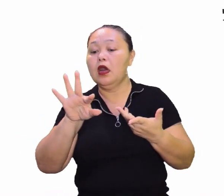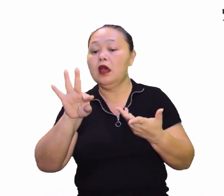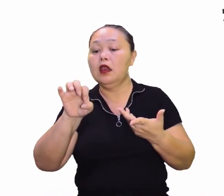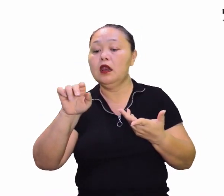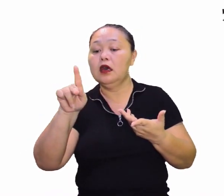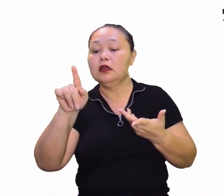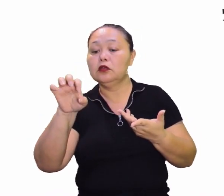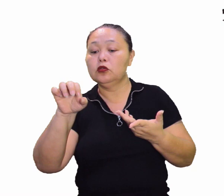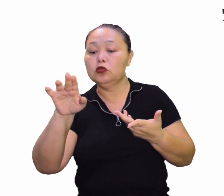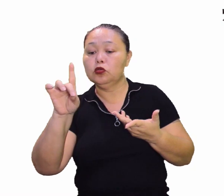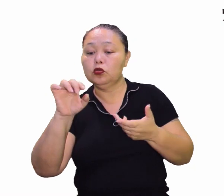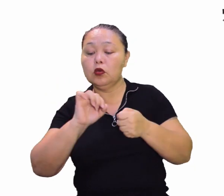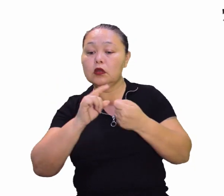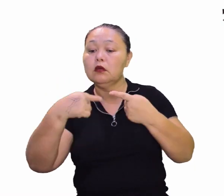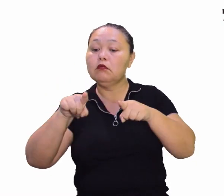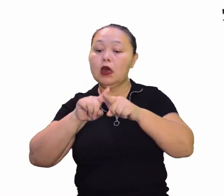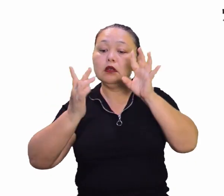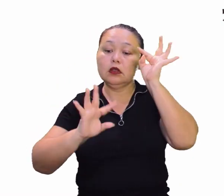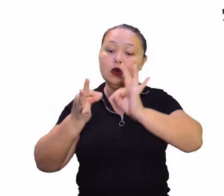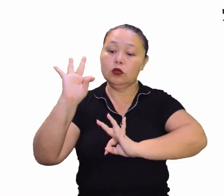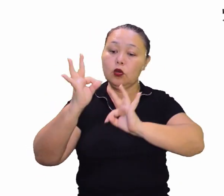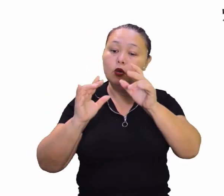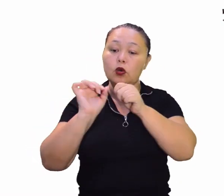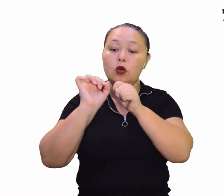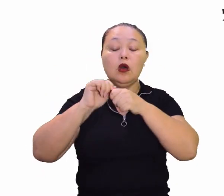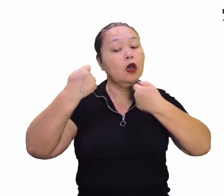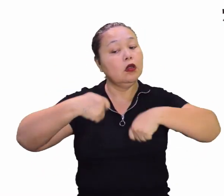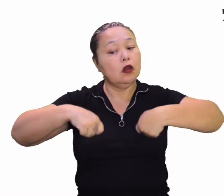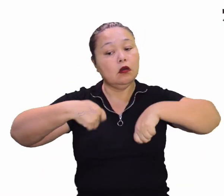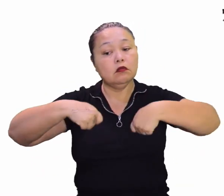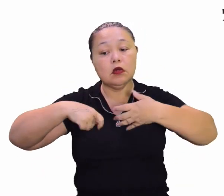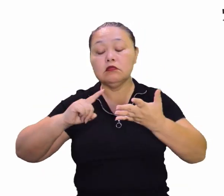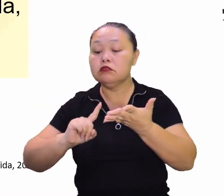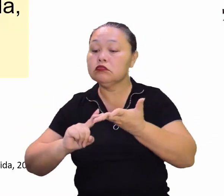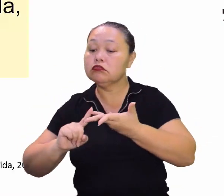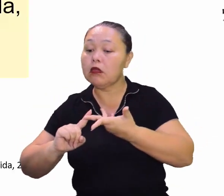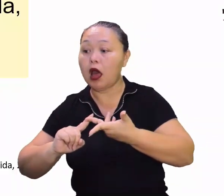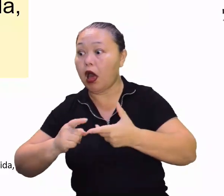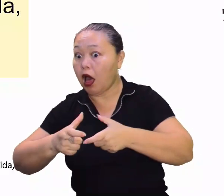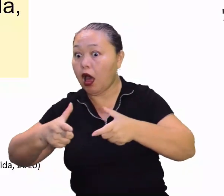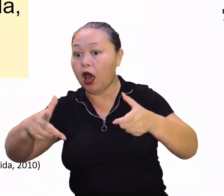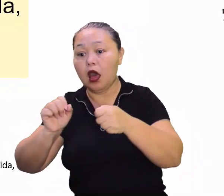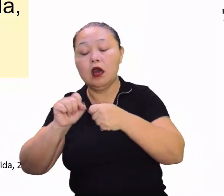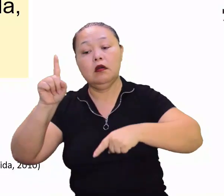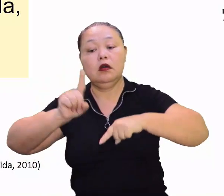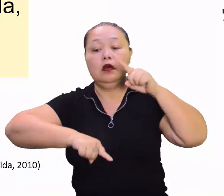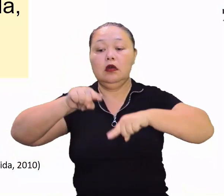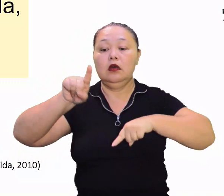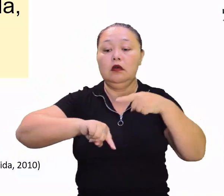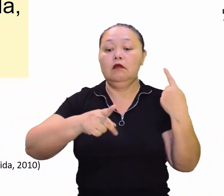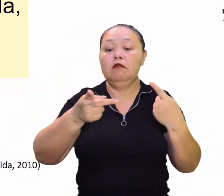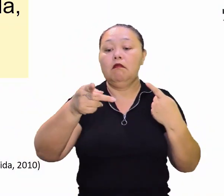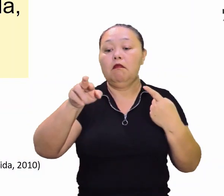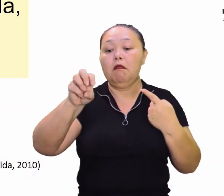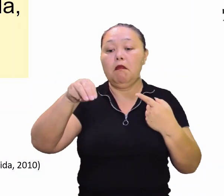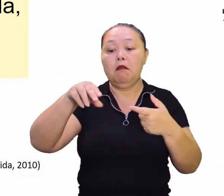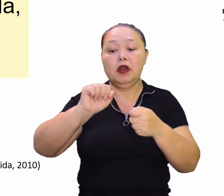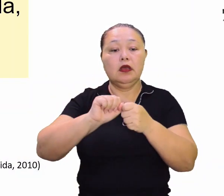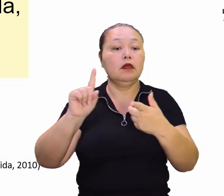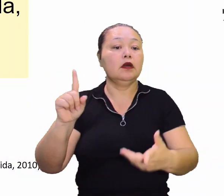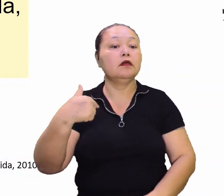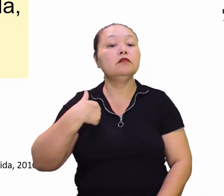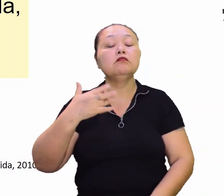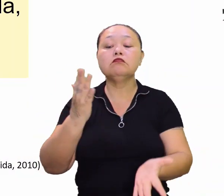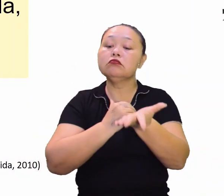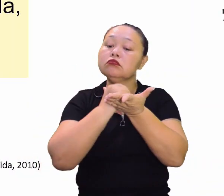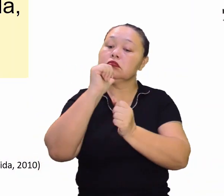e produtos tecnológicos, que não necessitam de uma grande quantidade de matéria-prima. O início dessa